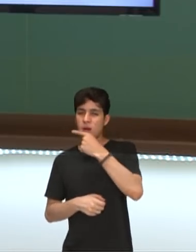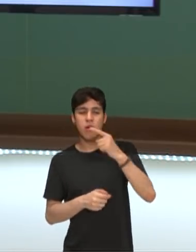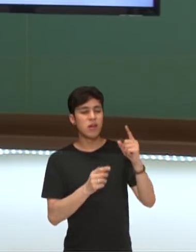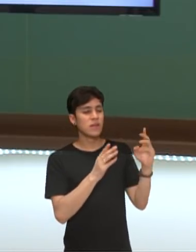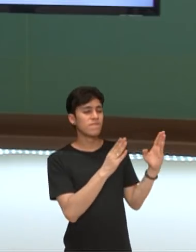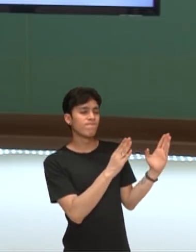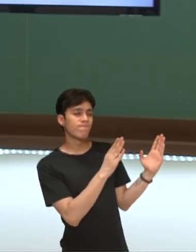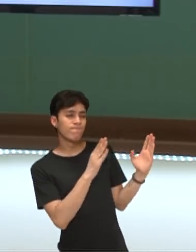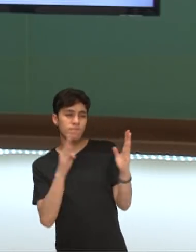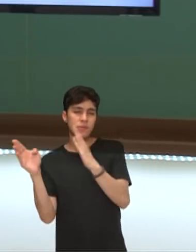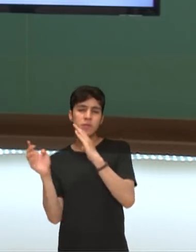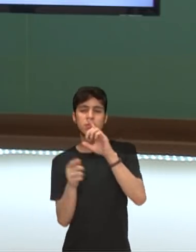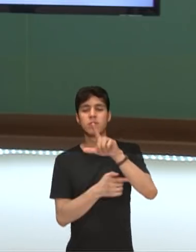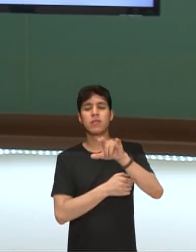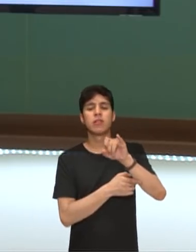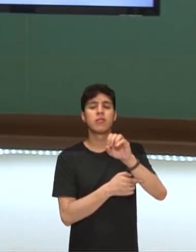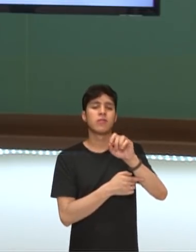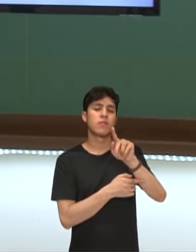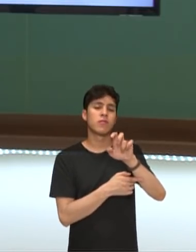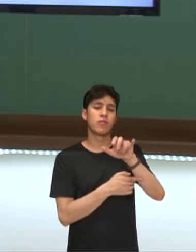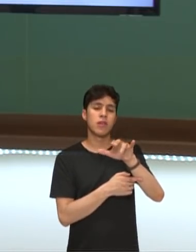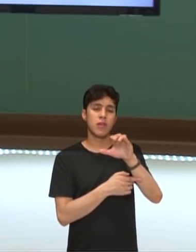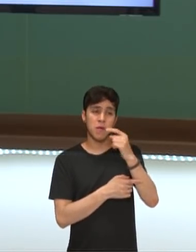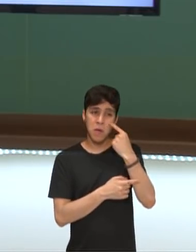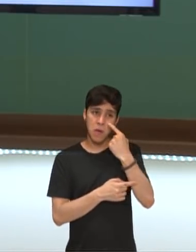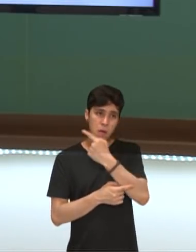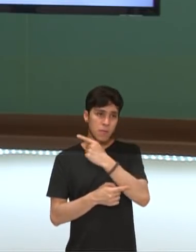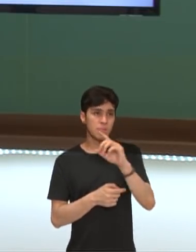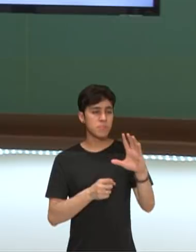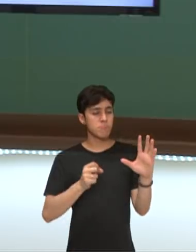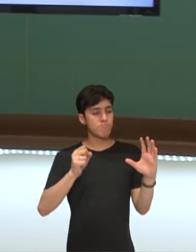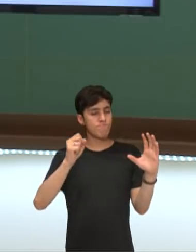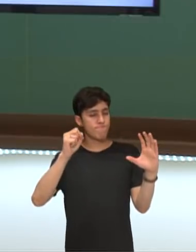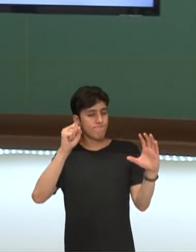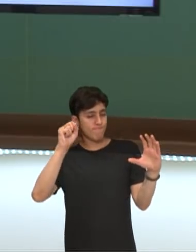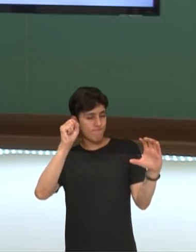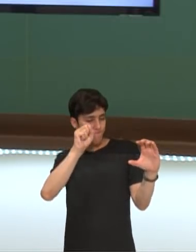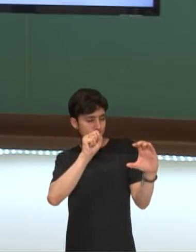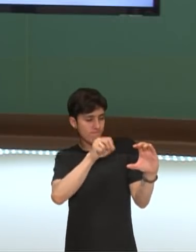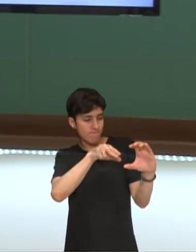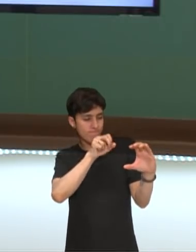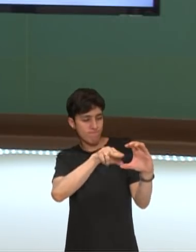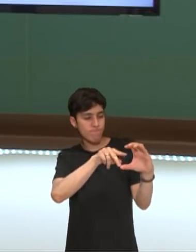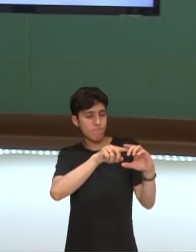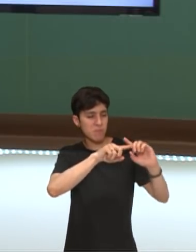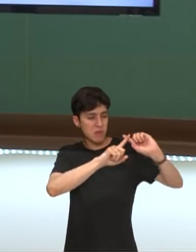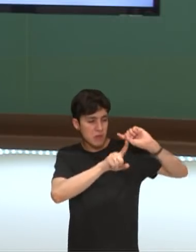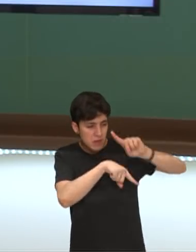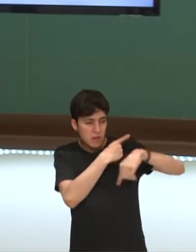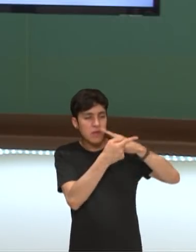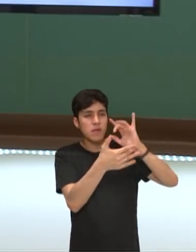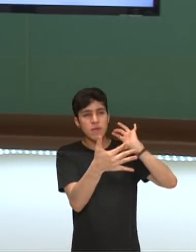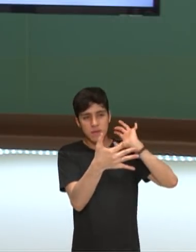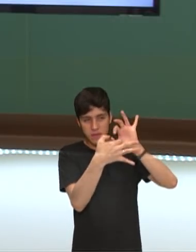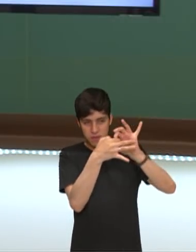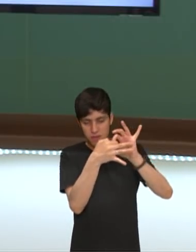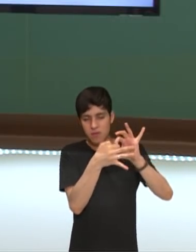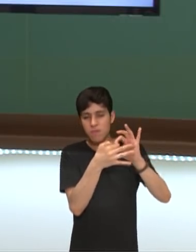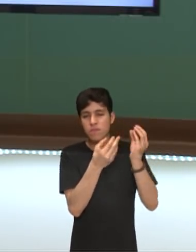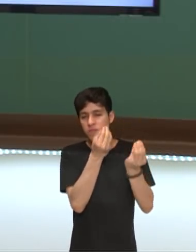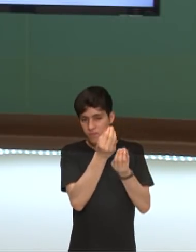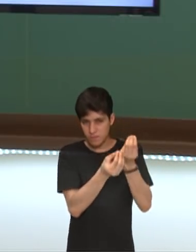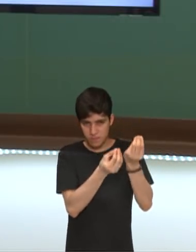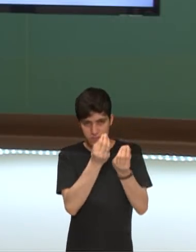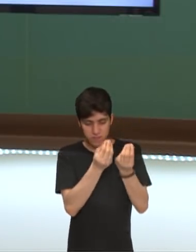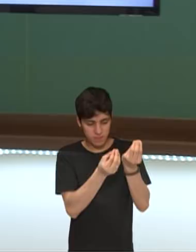lisogênico, tá? Então, eu vou ter a inserção do meu material genético viral. Esse material genético viral vai se ligar ao cromossomo